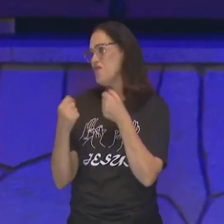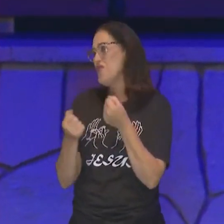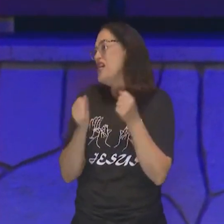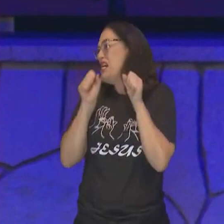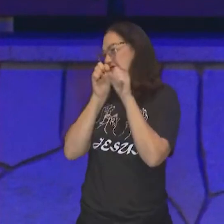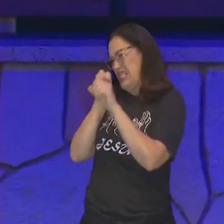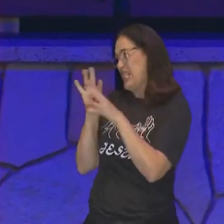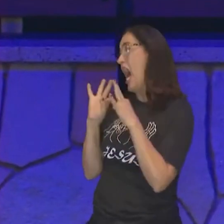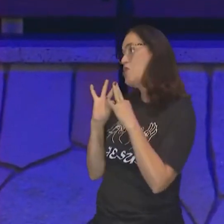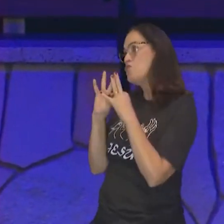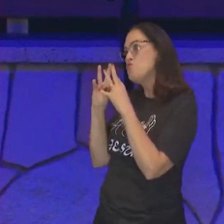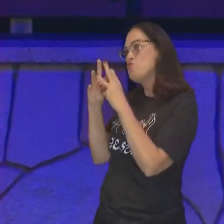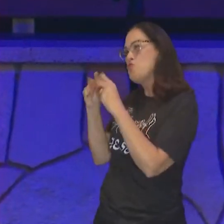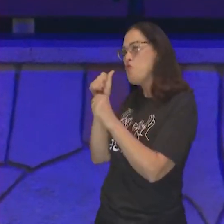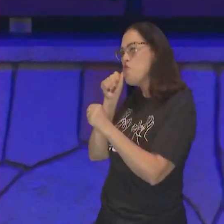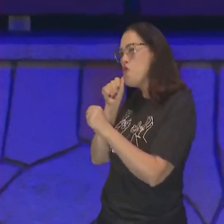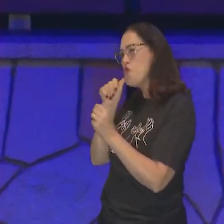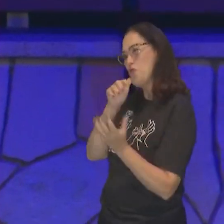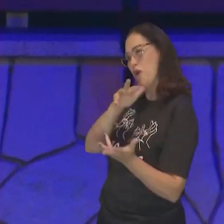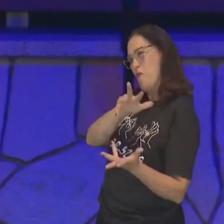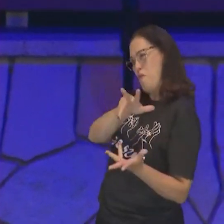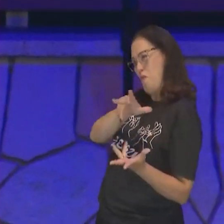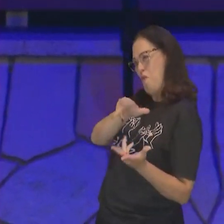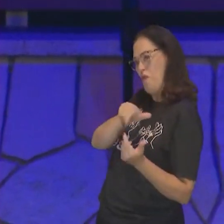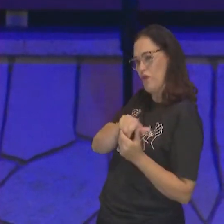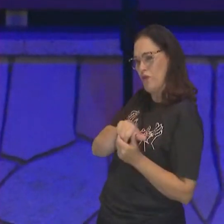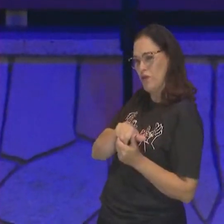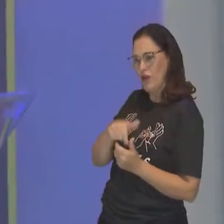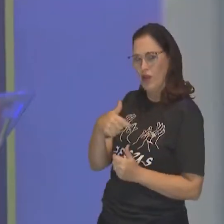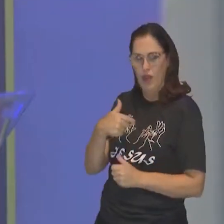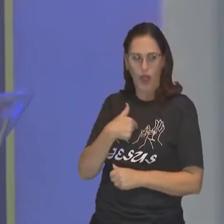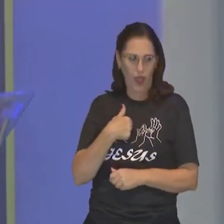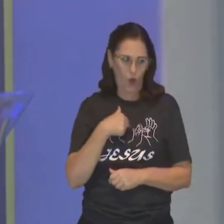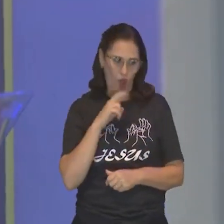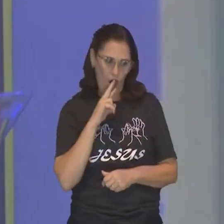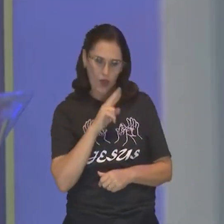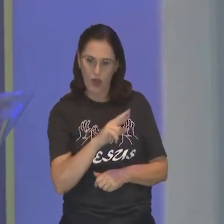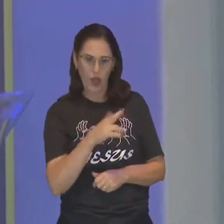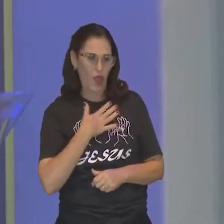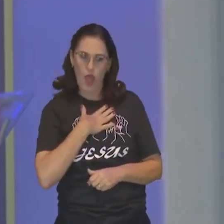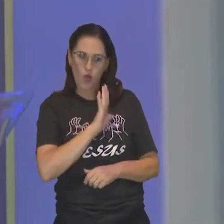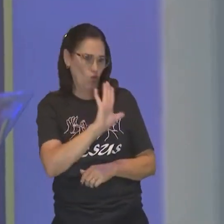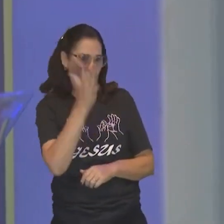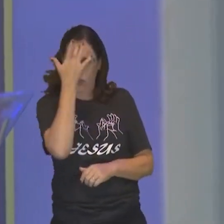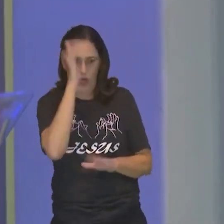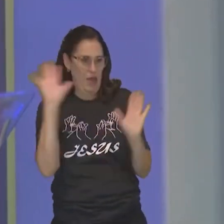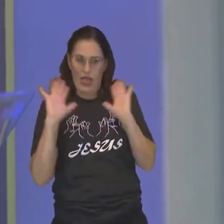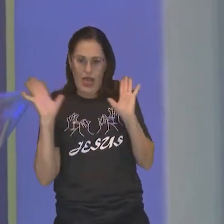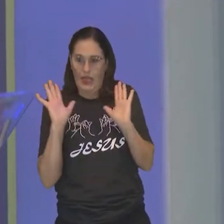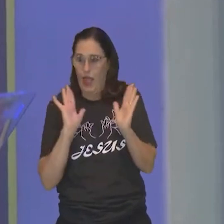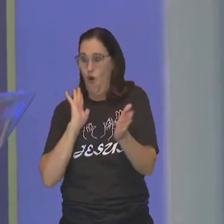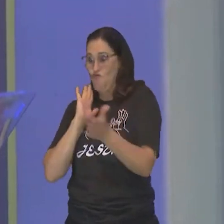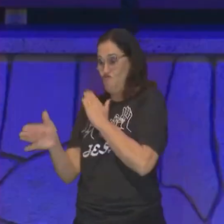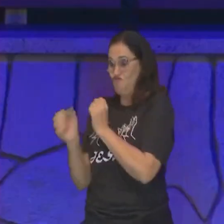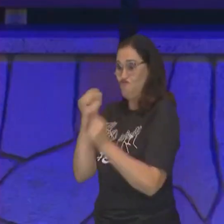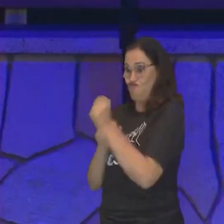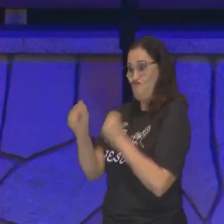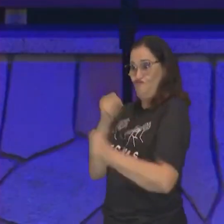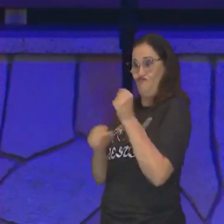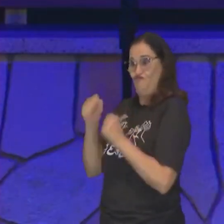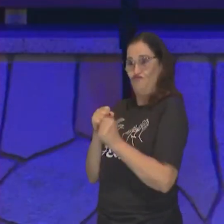ensinar tudo sobre esse mundo. Aí eu disse assim: mas eu não quero saber não, e saí correndo.